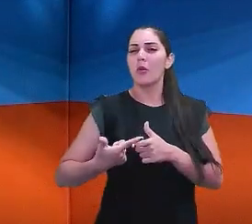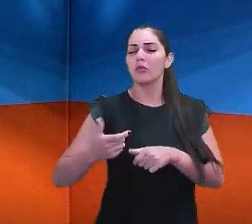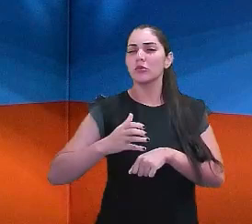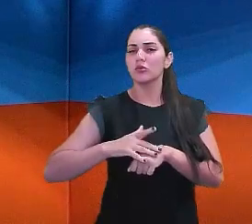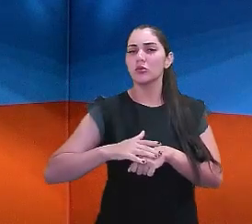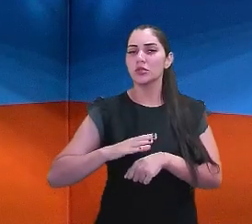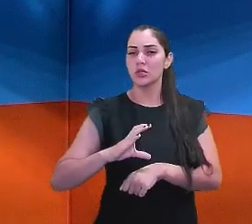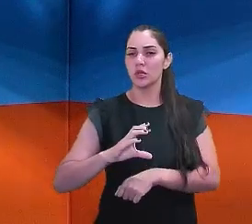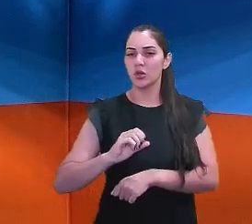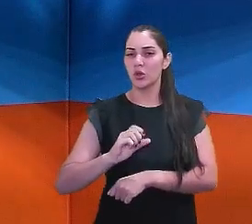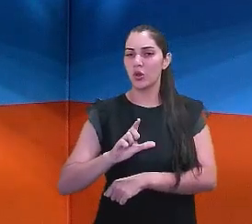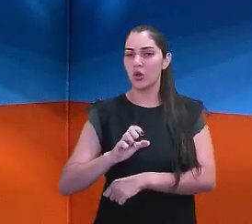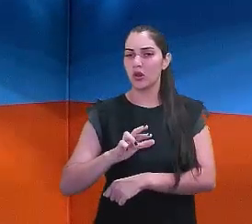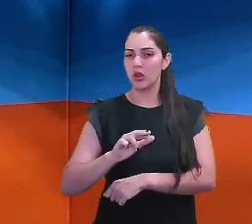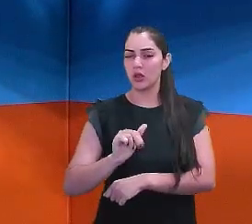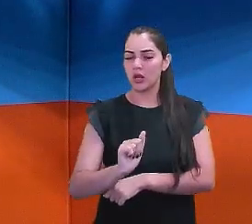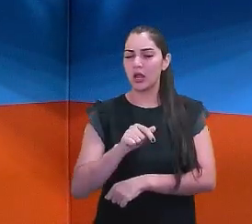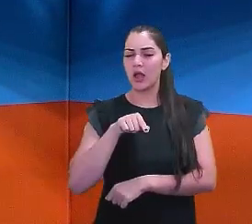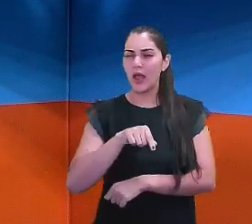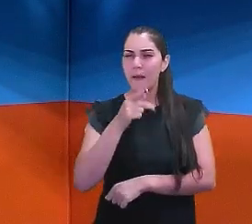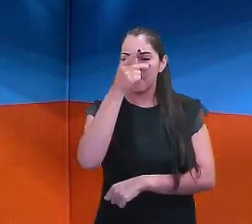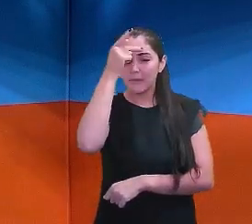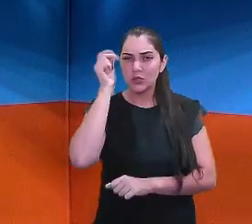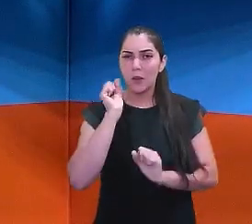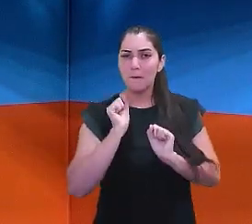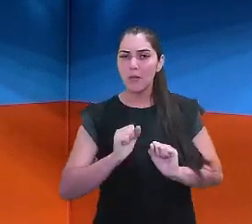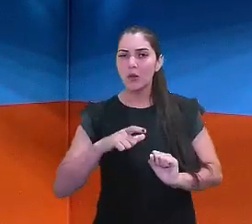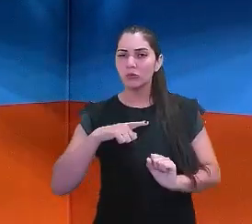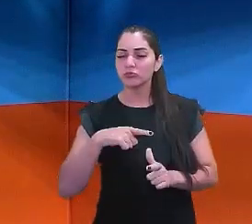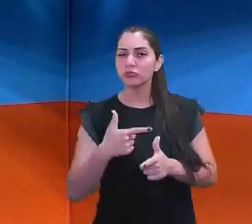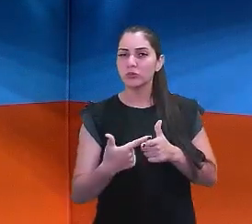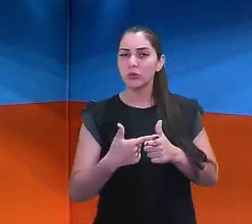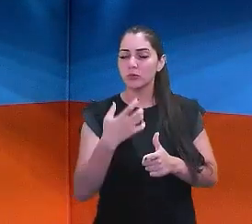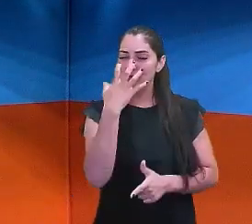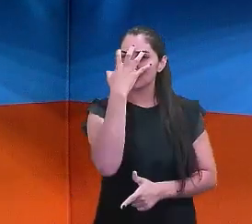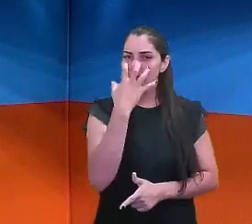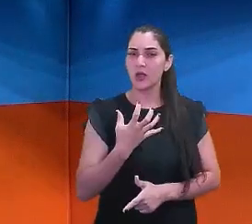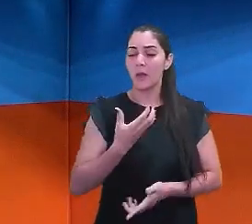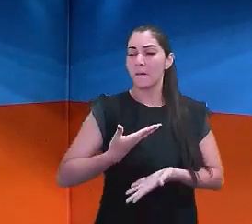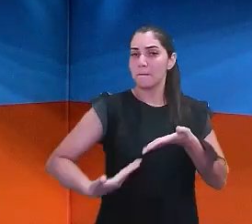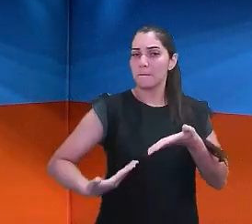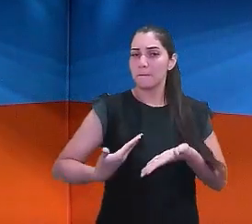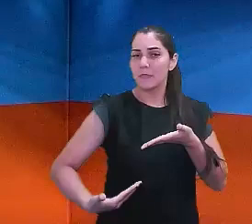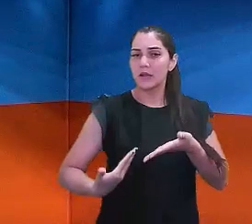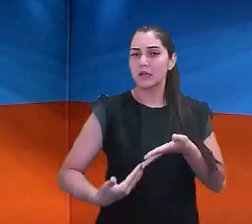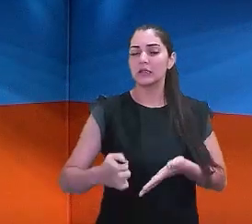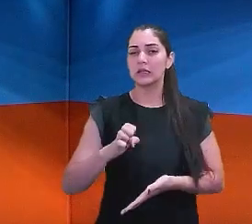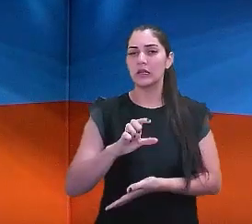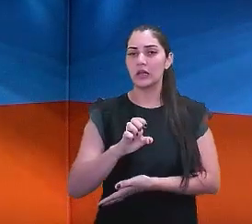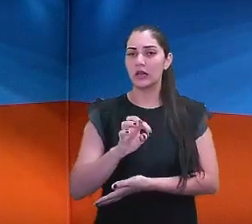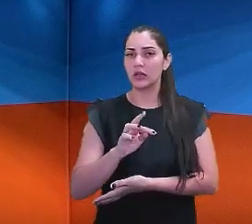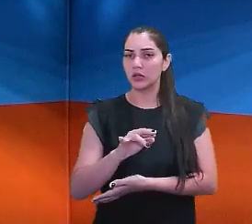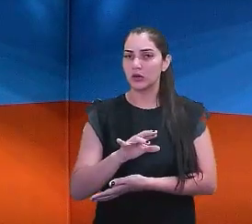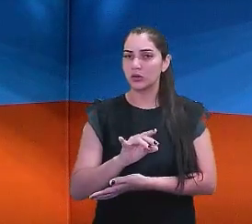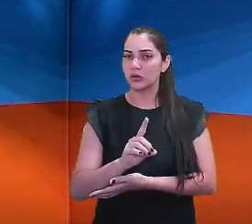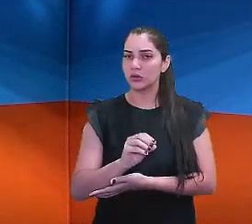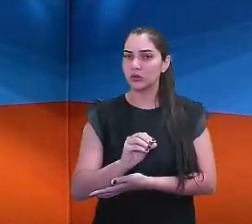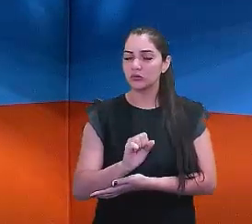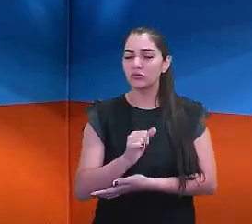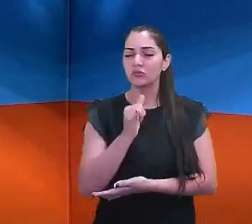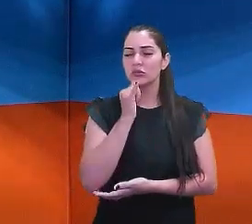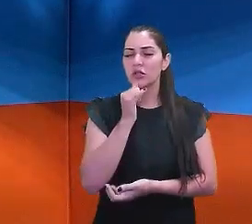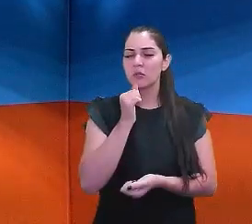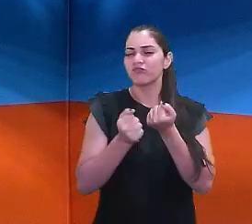coléreo, essa pessoa pode ter um problema seríssimo, por quê? Por perda de eletrólitos, porque a pessoa com uma evacuação, com uma